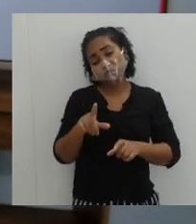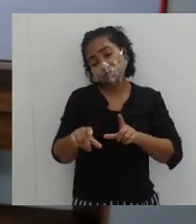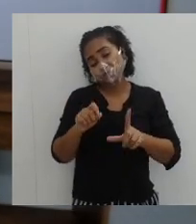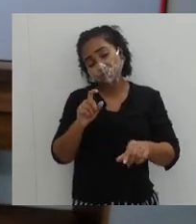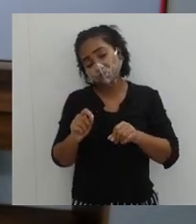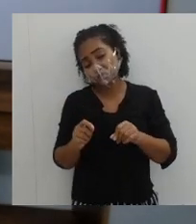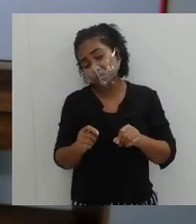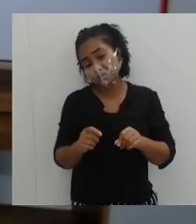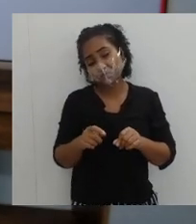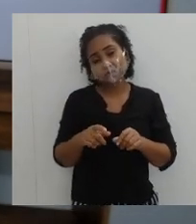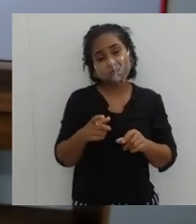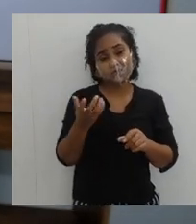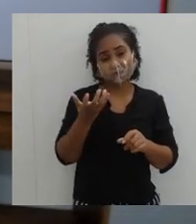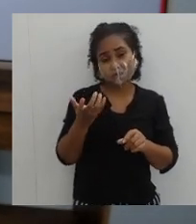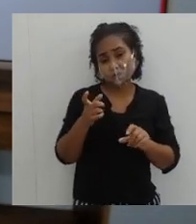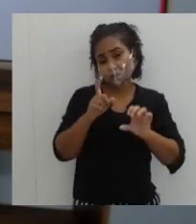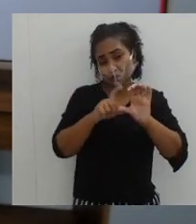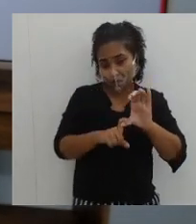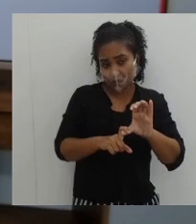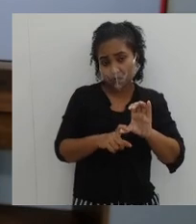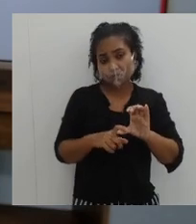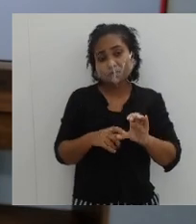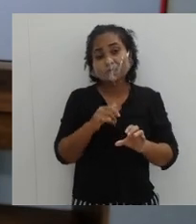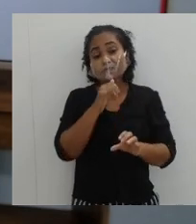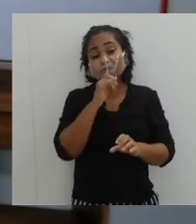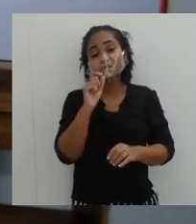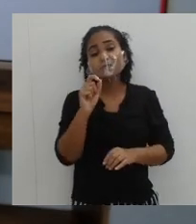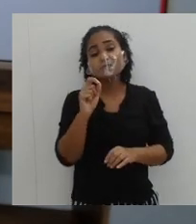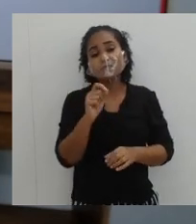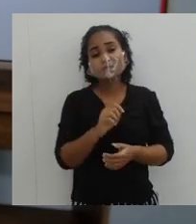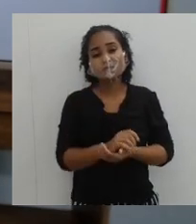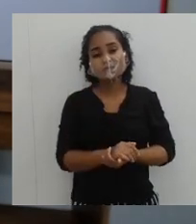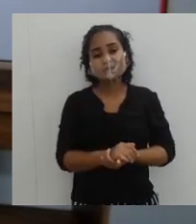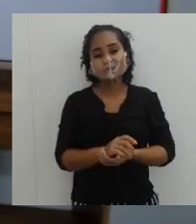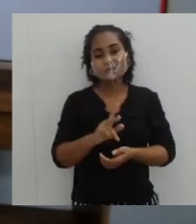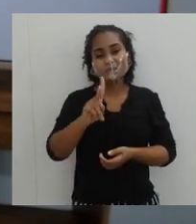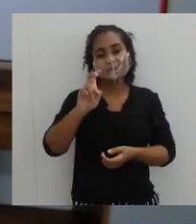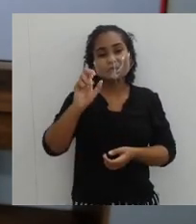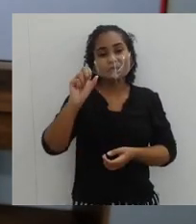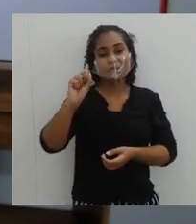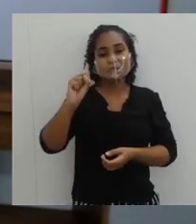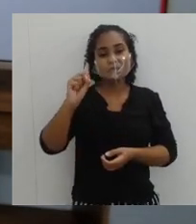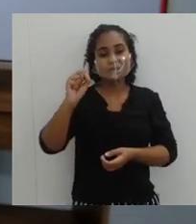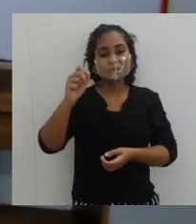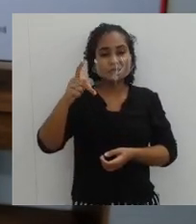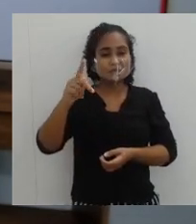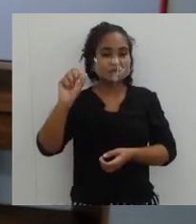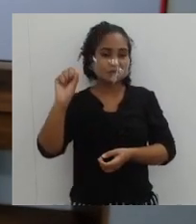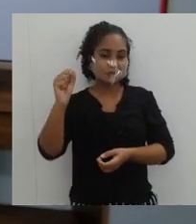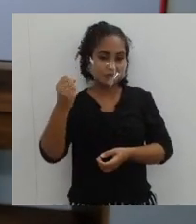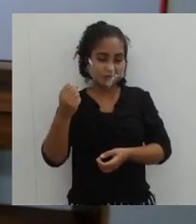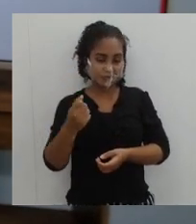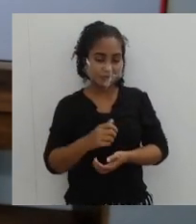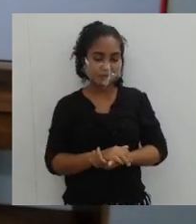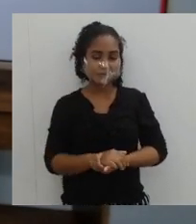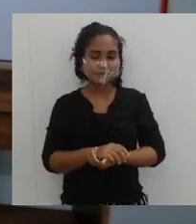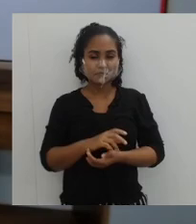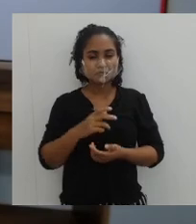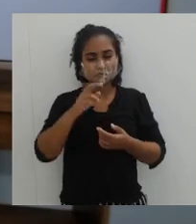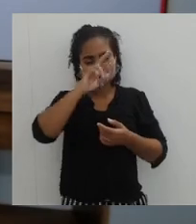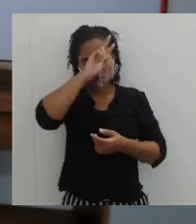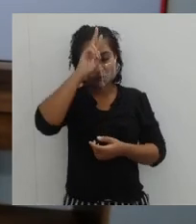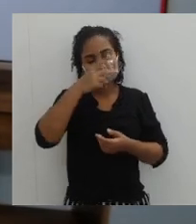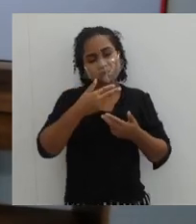não depende do hospedeiro para sobreviver. O exemplo são algumas vespas, tá? Esse tipo de inseto. A gente